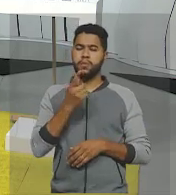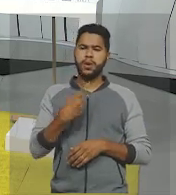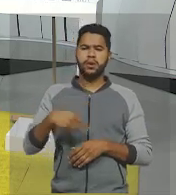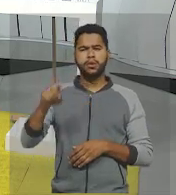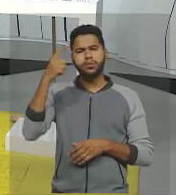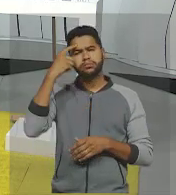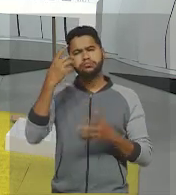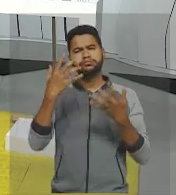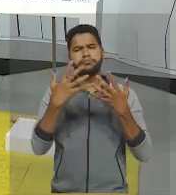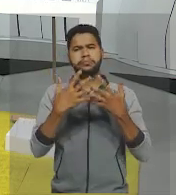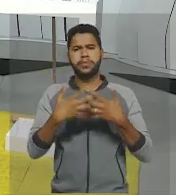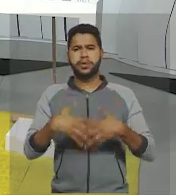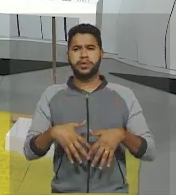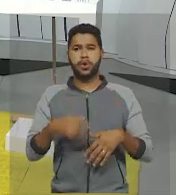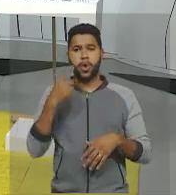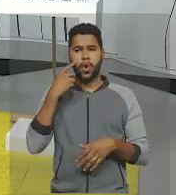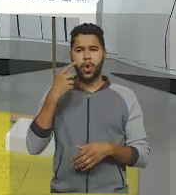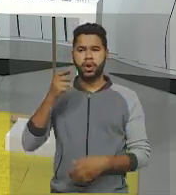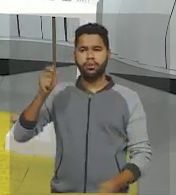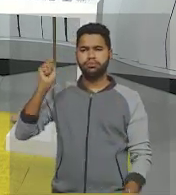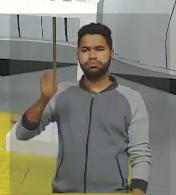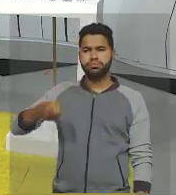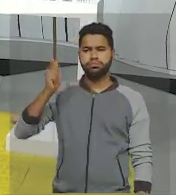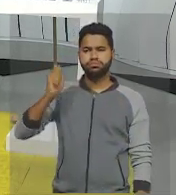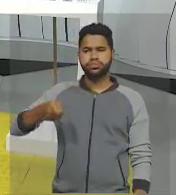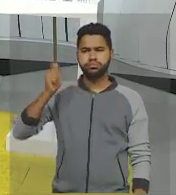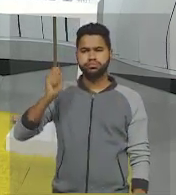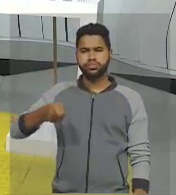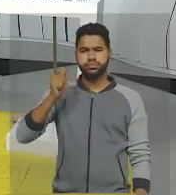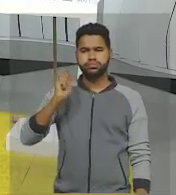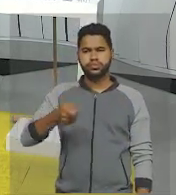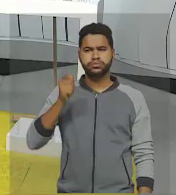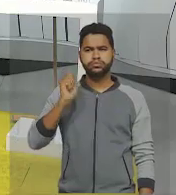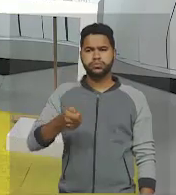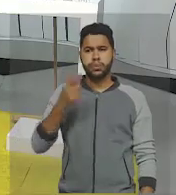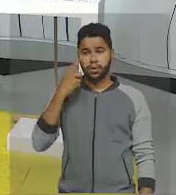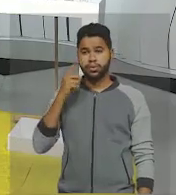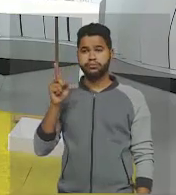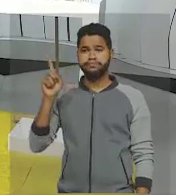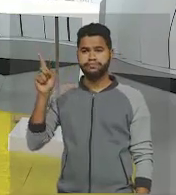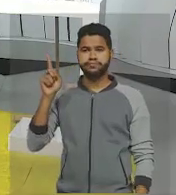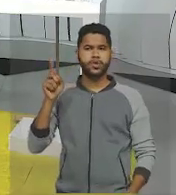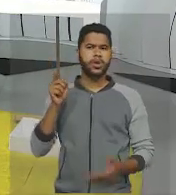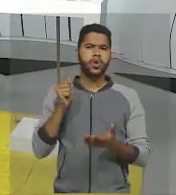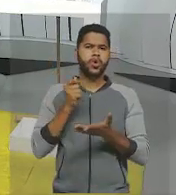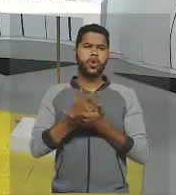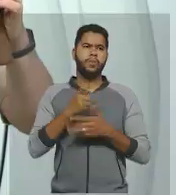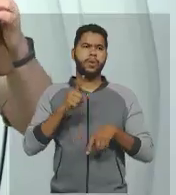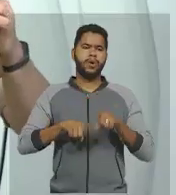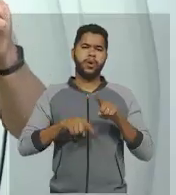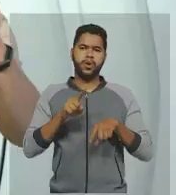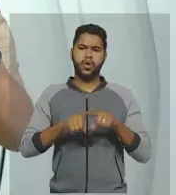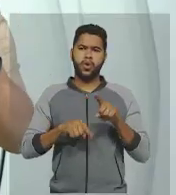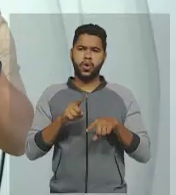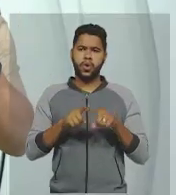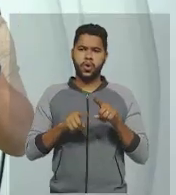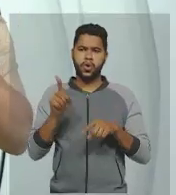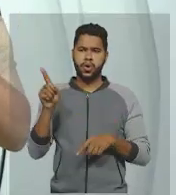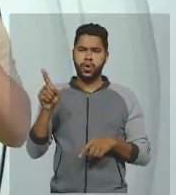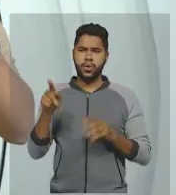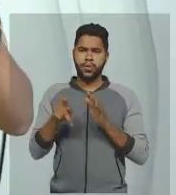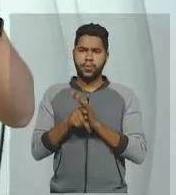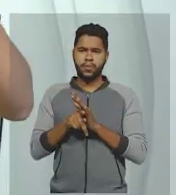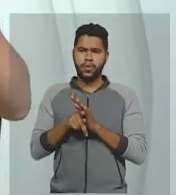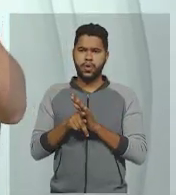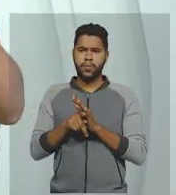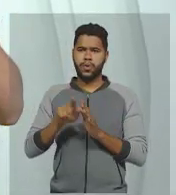pensar. Tem aqui um martelo. No caso de um martelo como esse aqui, que a gente compra em loja de ferragens, será que o centro de